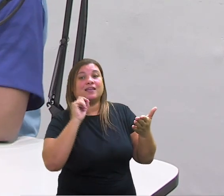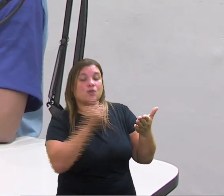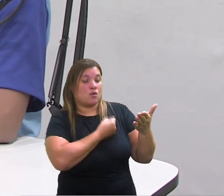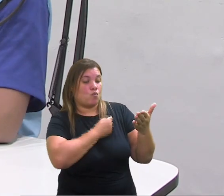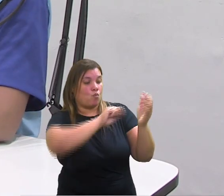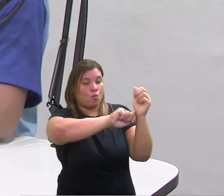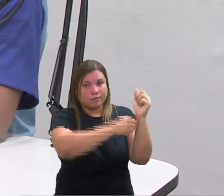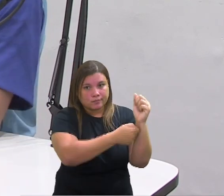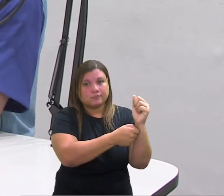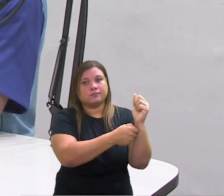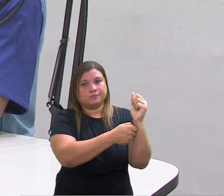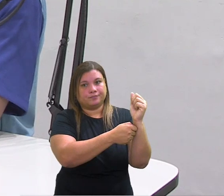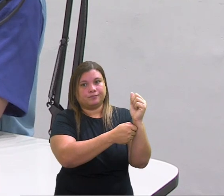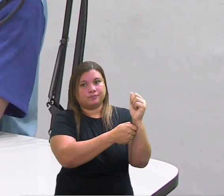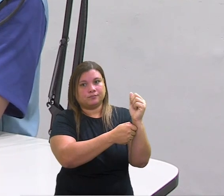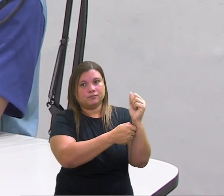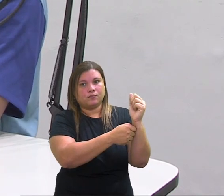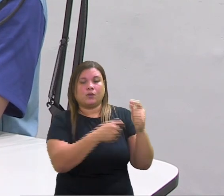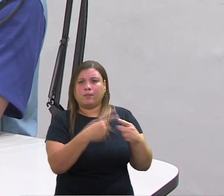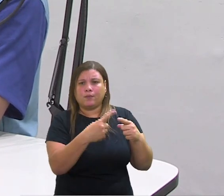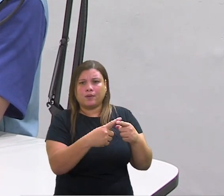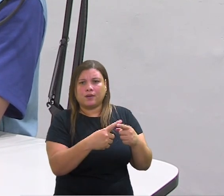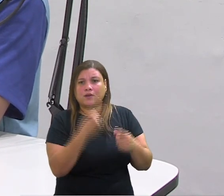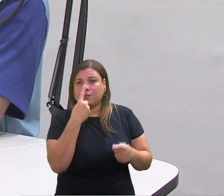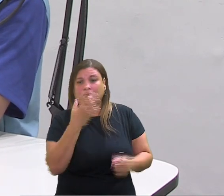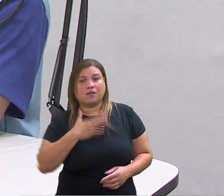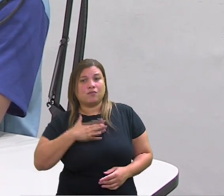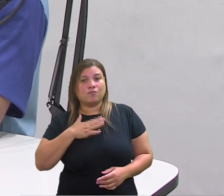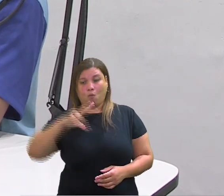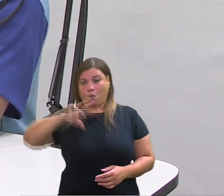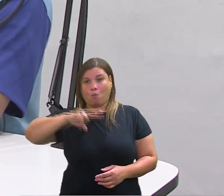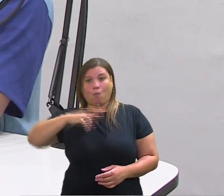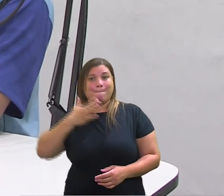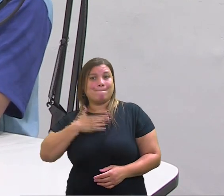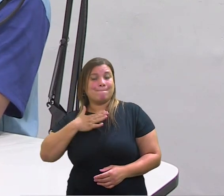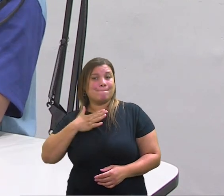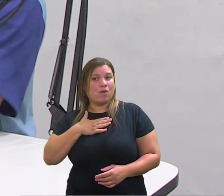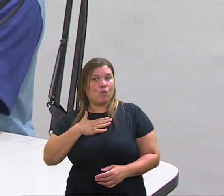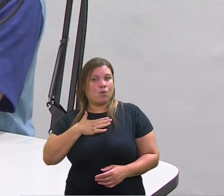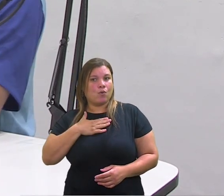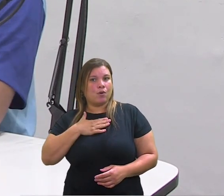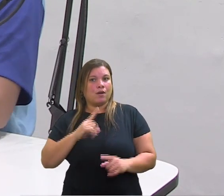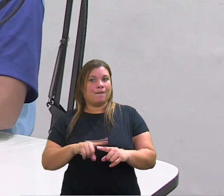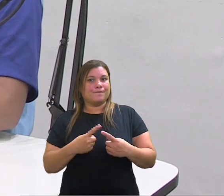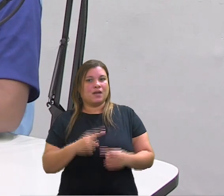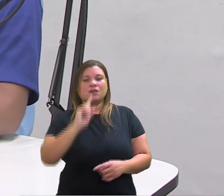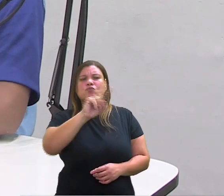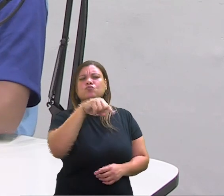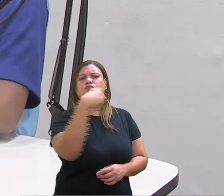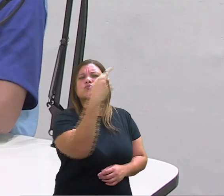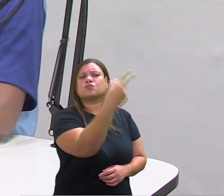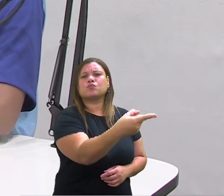motivo para que você vire piada. Ou chacota, né? Sim. E quando eu estou